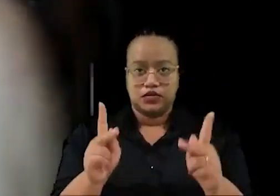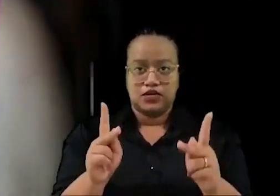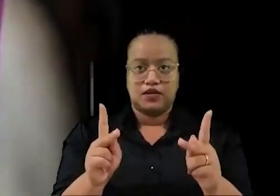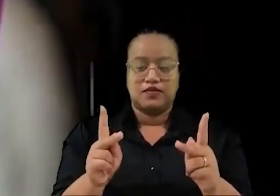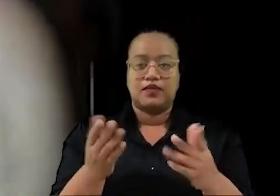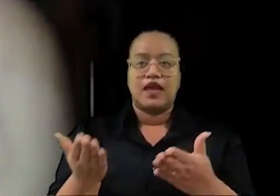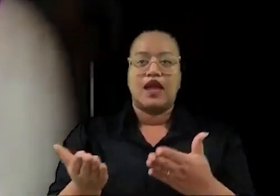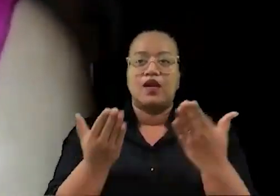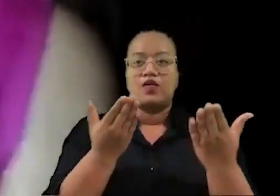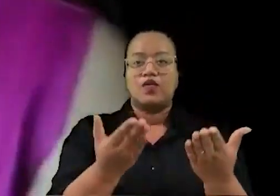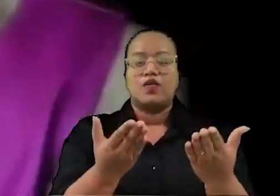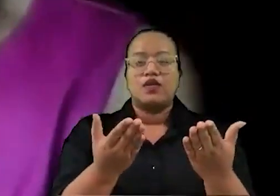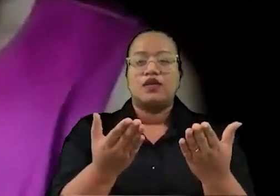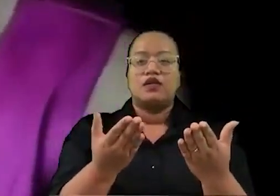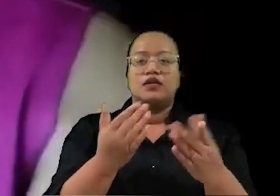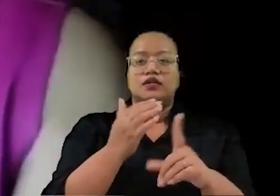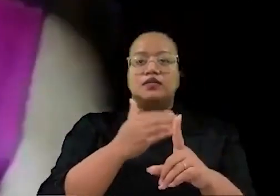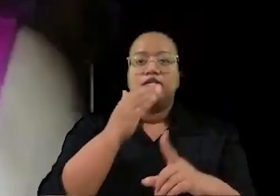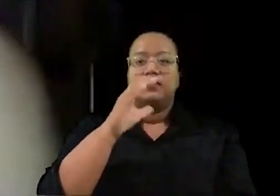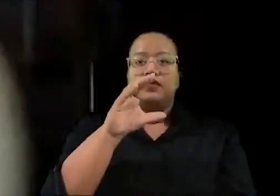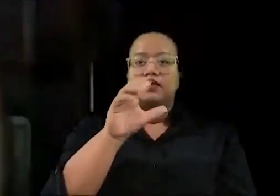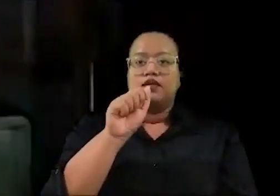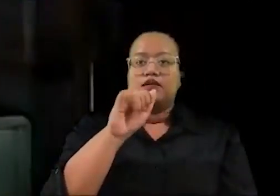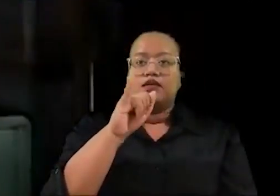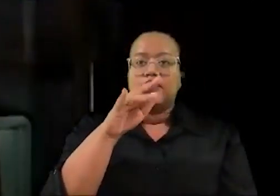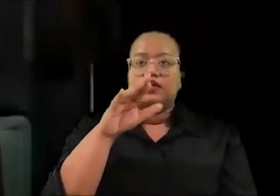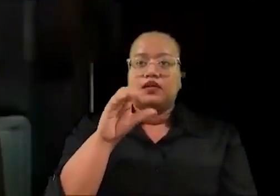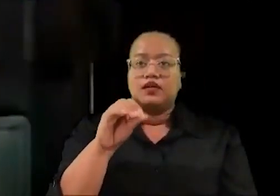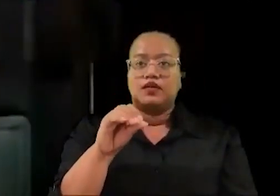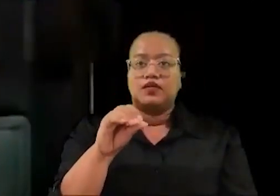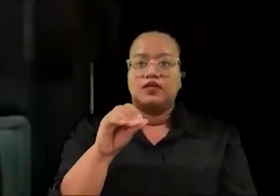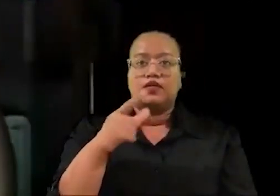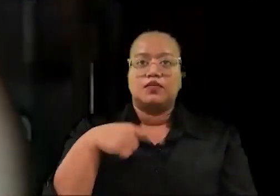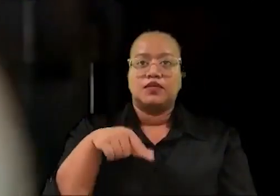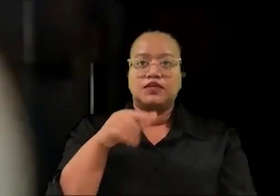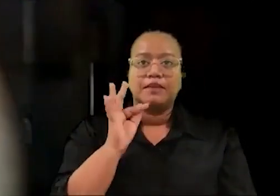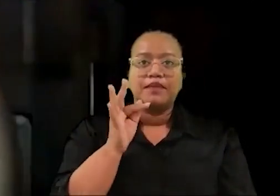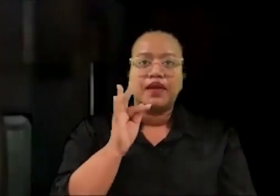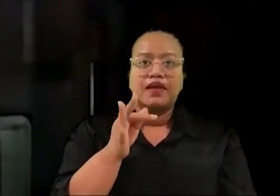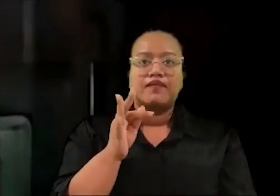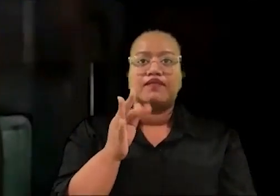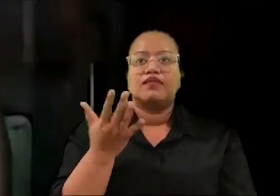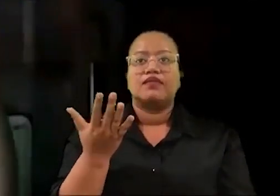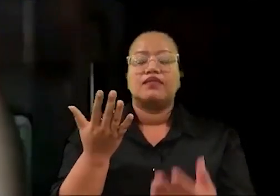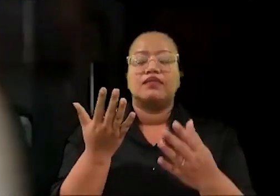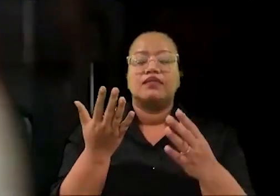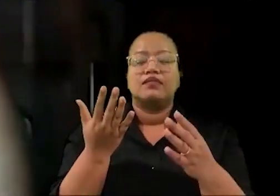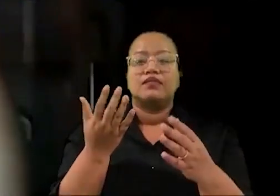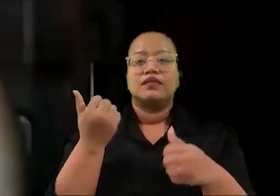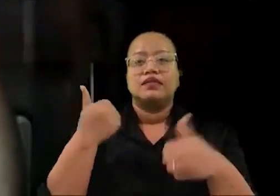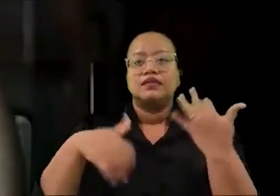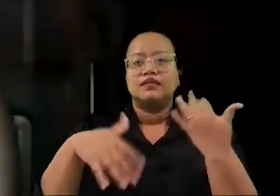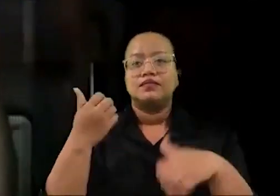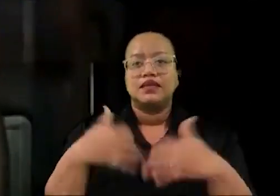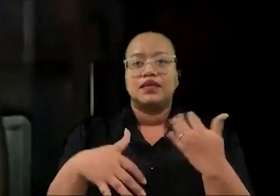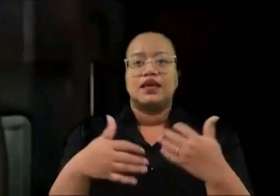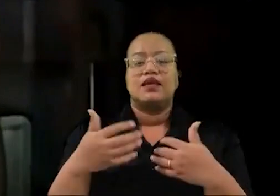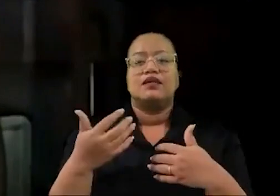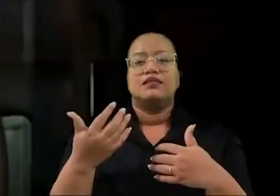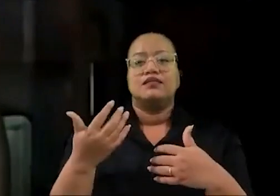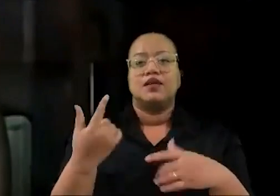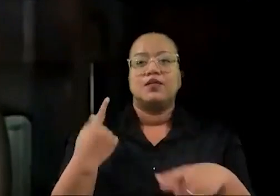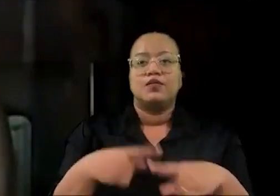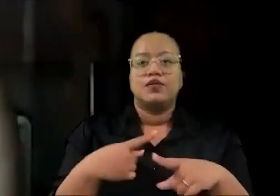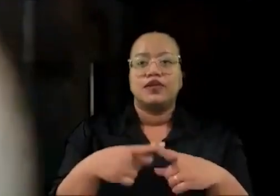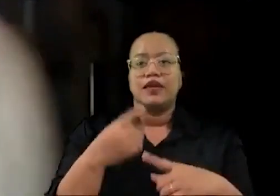para a gente ser breve aí em relação, tomar muito tempo, mas aproveitar o quanto você tem para